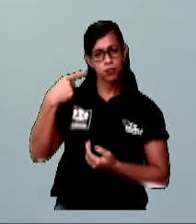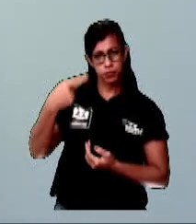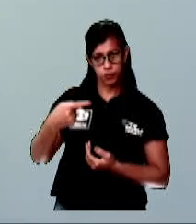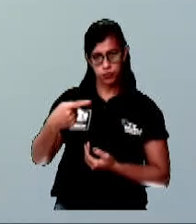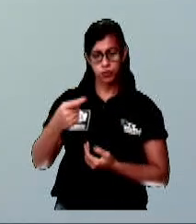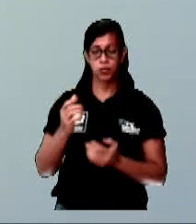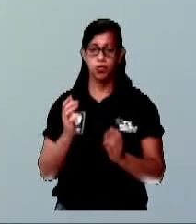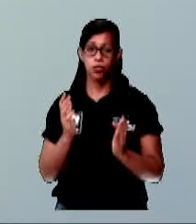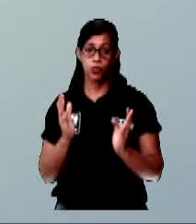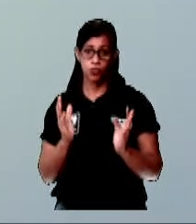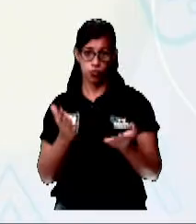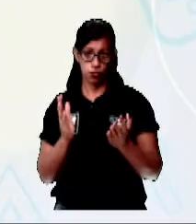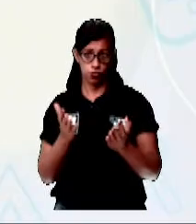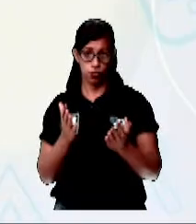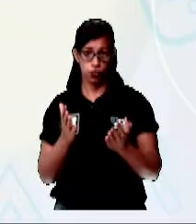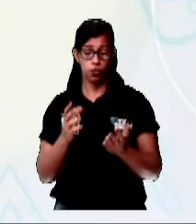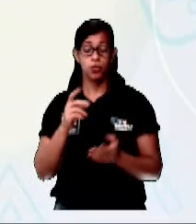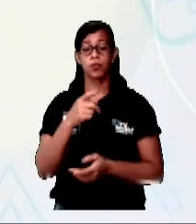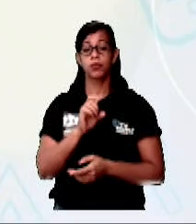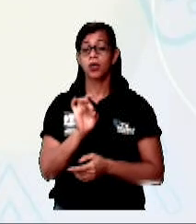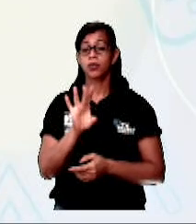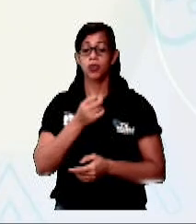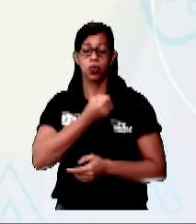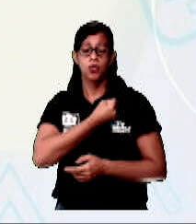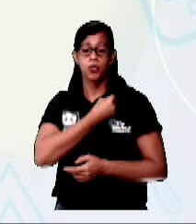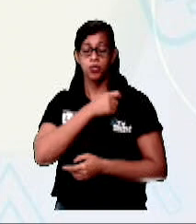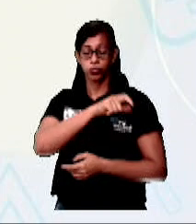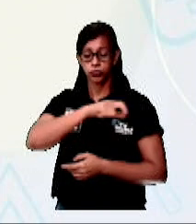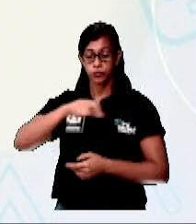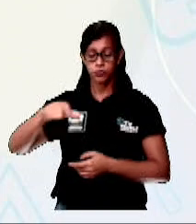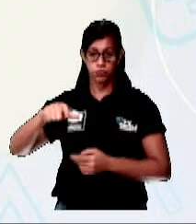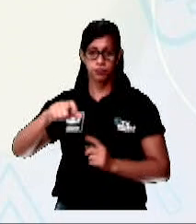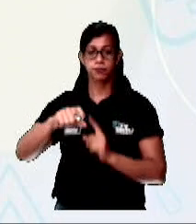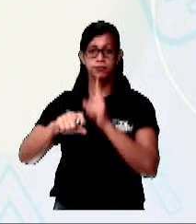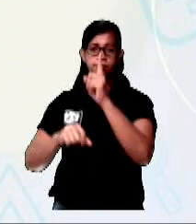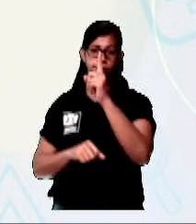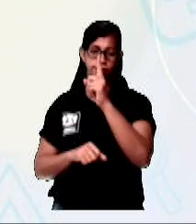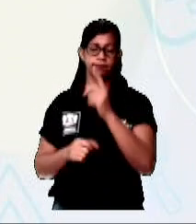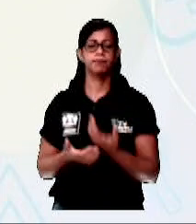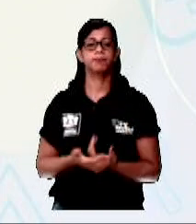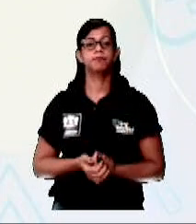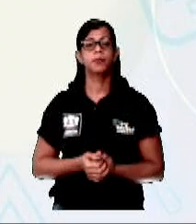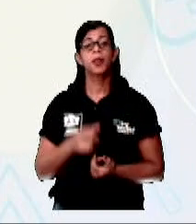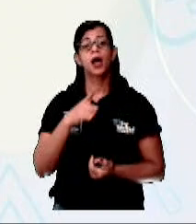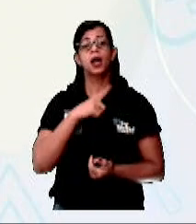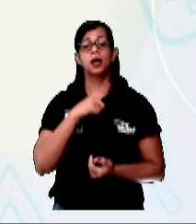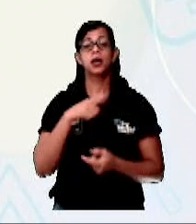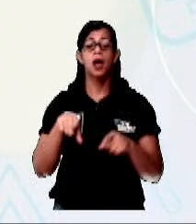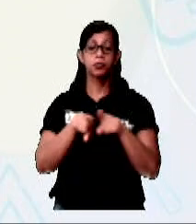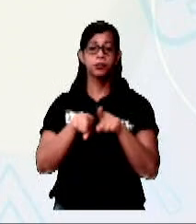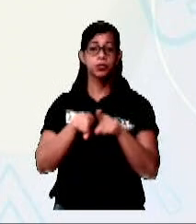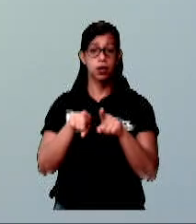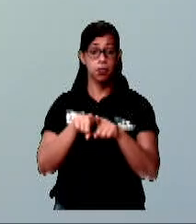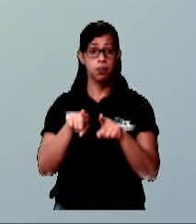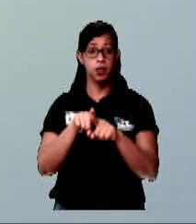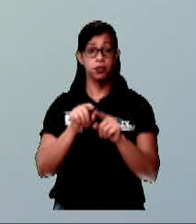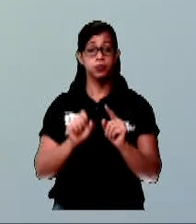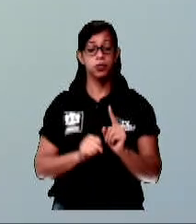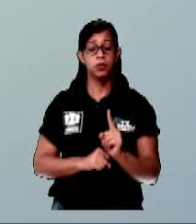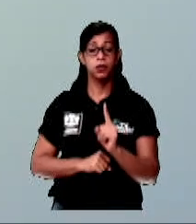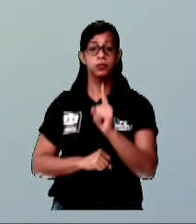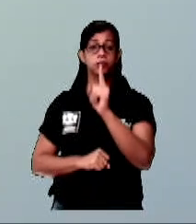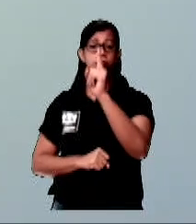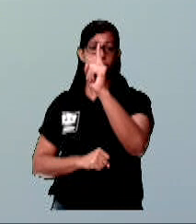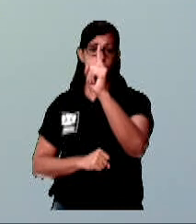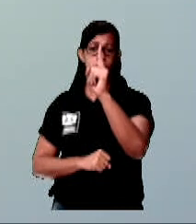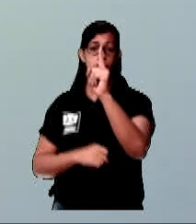nos números inteiros, tá? Aqui a gente também vai ter a reta vertical, só que agora ela vai ser chamada de